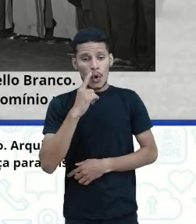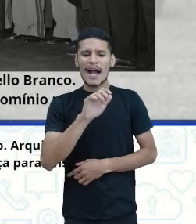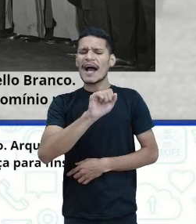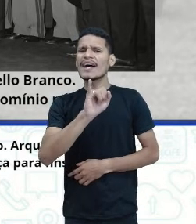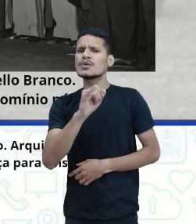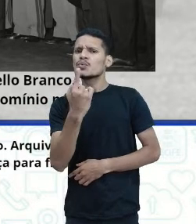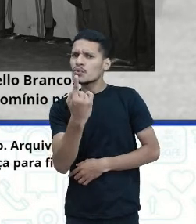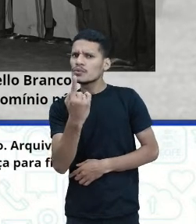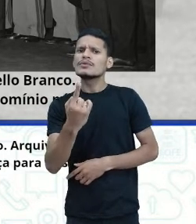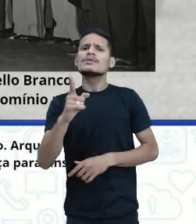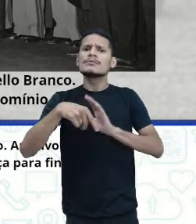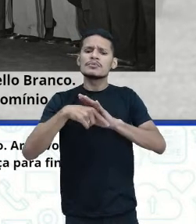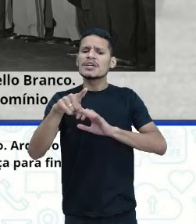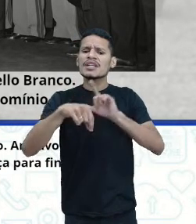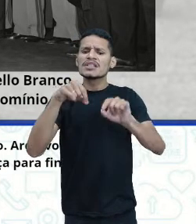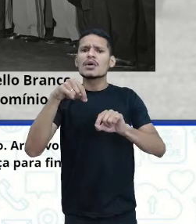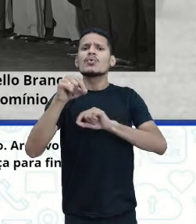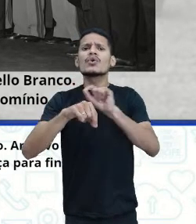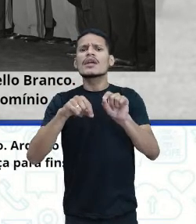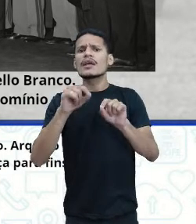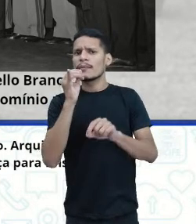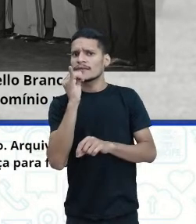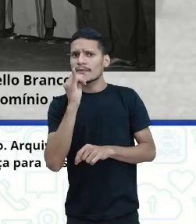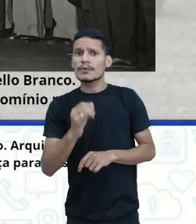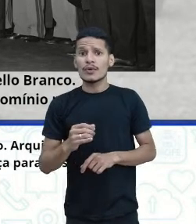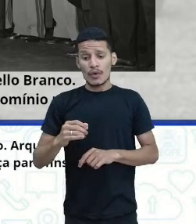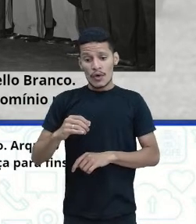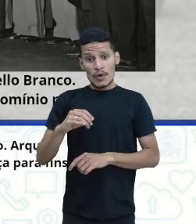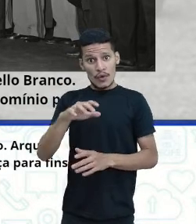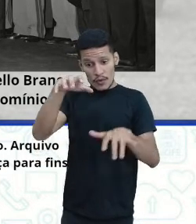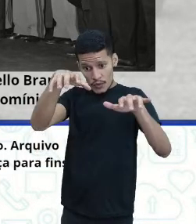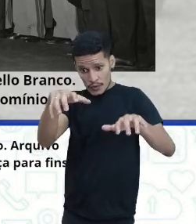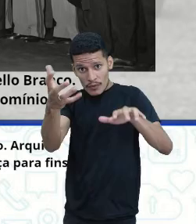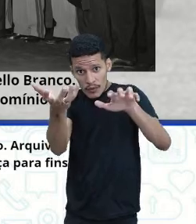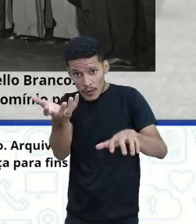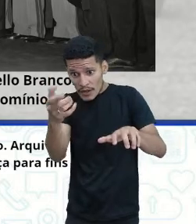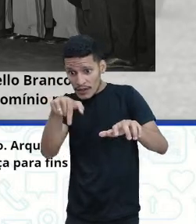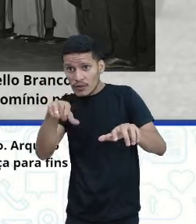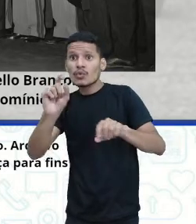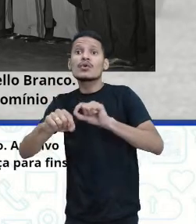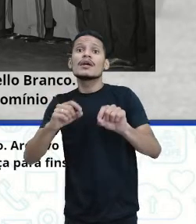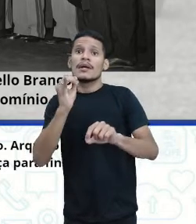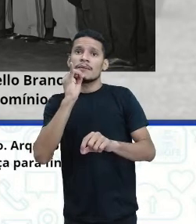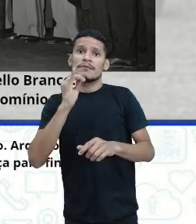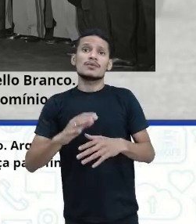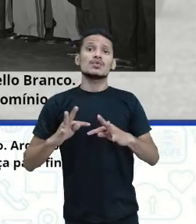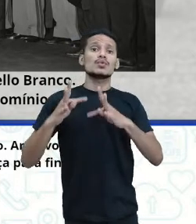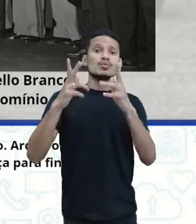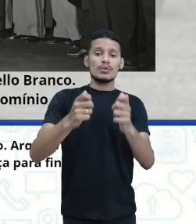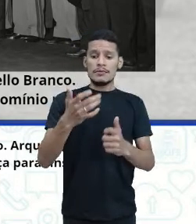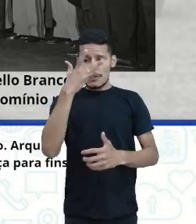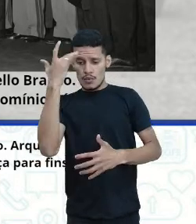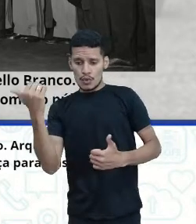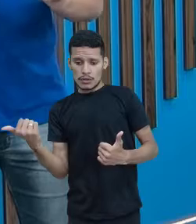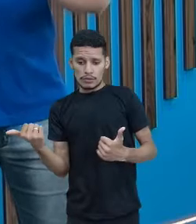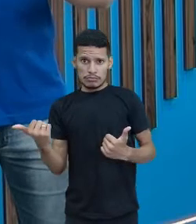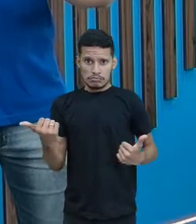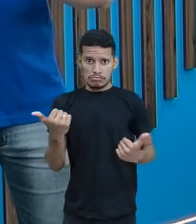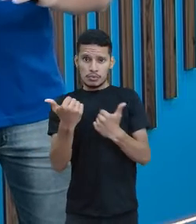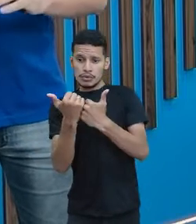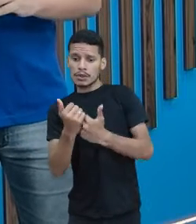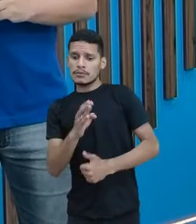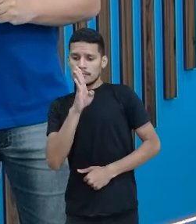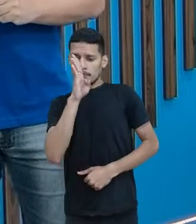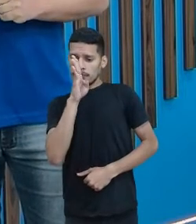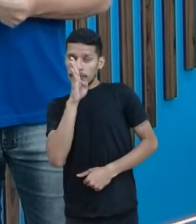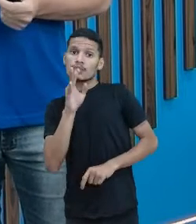1, ele estabeleceu uma eleição indireta e o Congresso, o que sobrou do Congresso, né, ou seja, todos aqueles que apoiaram ou que ficaram caladinhos ali